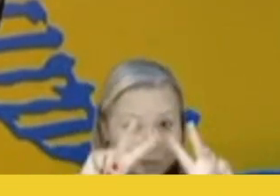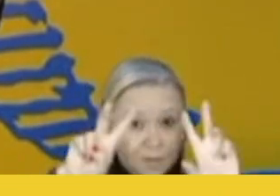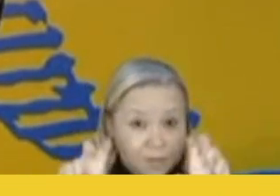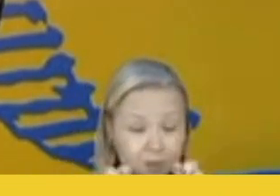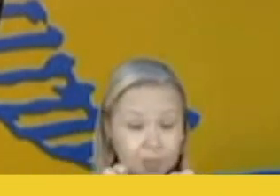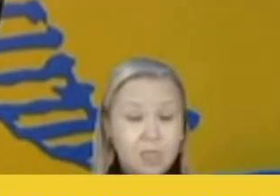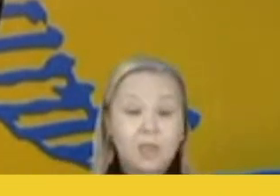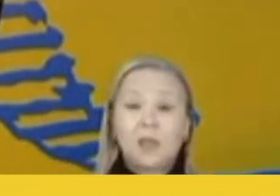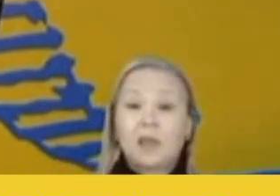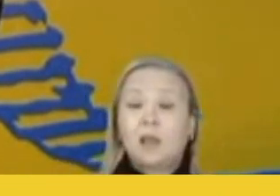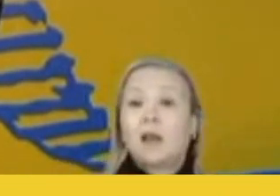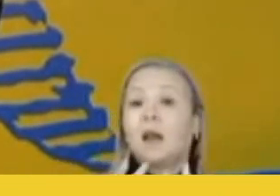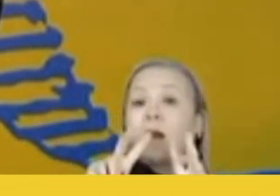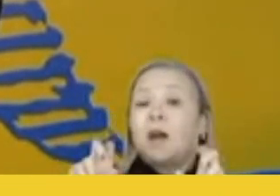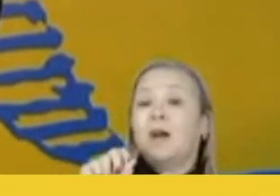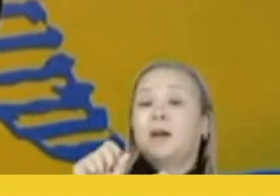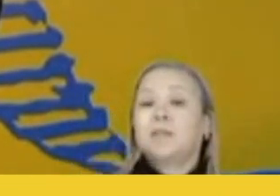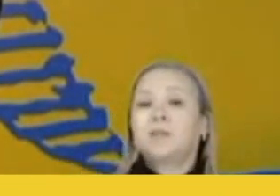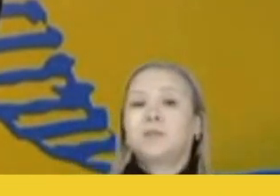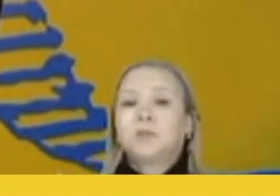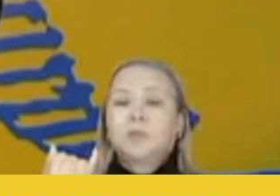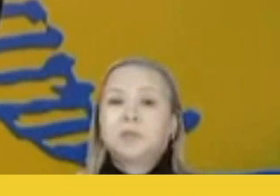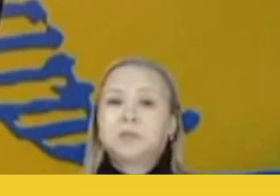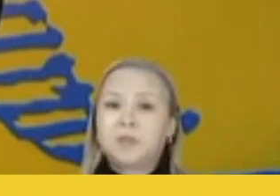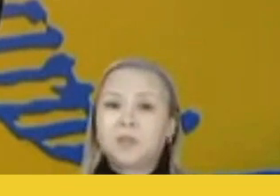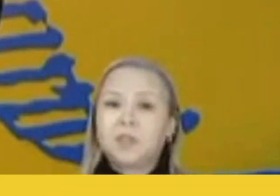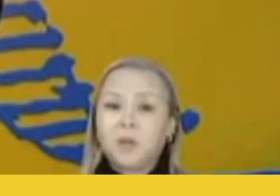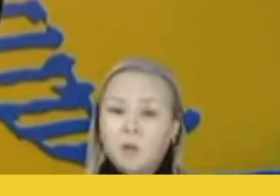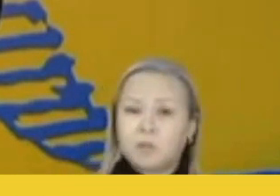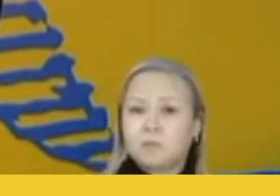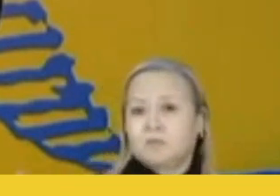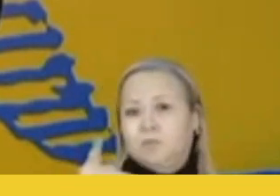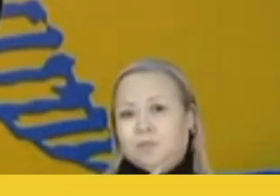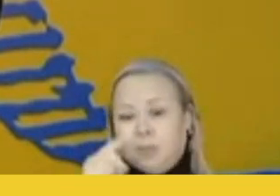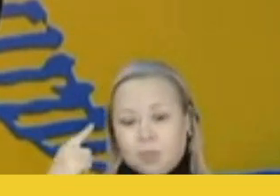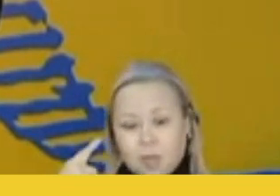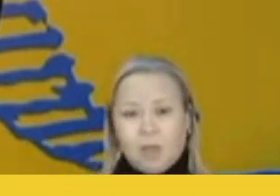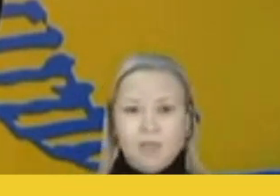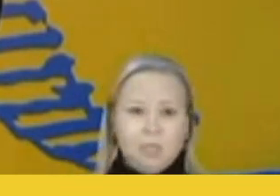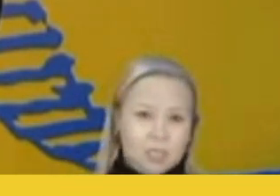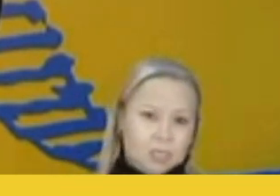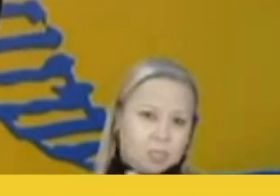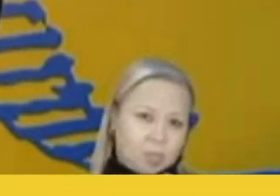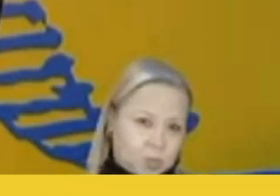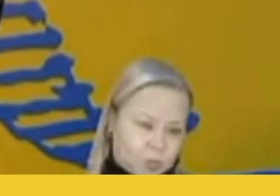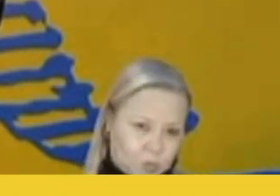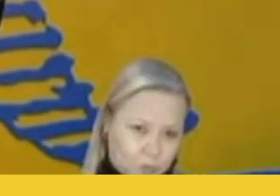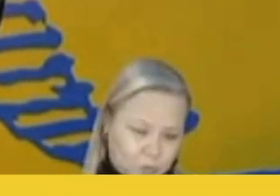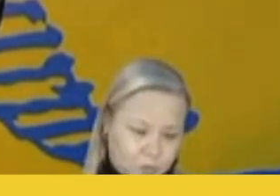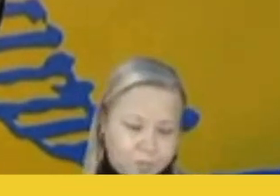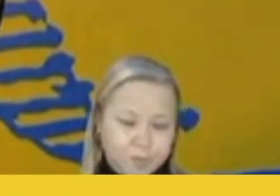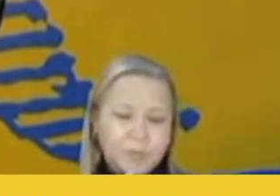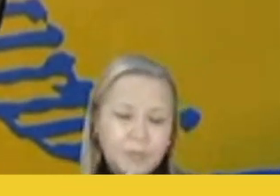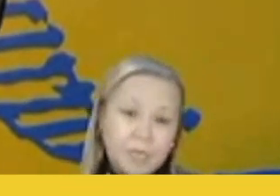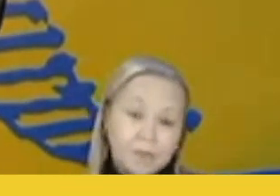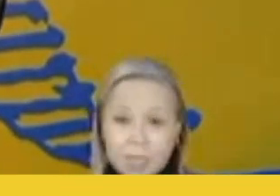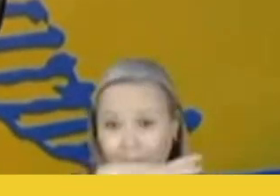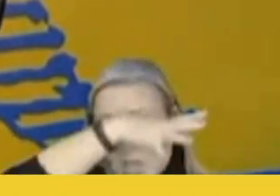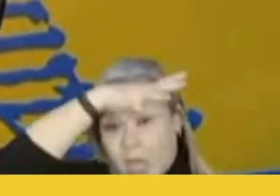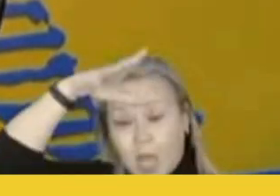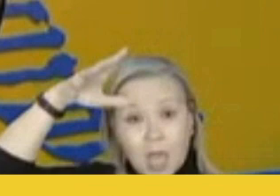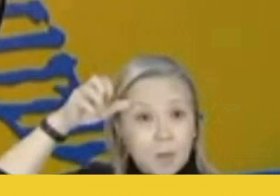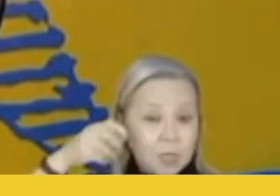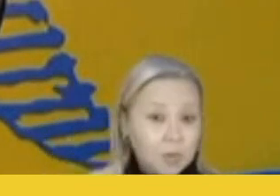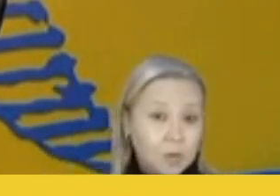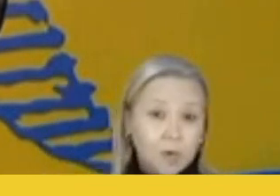temas essenciais e que hoje ganham primazia na agenda do mundo. A exemplo da Amazônia, da